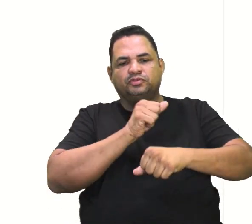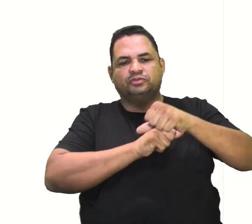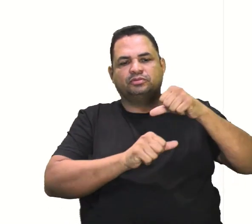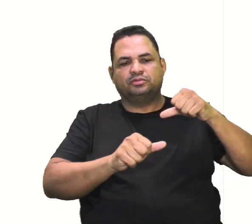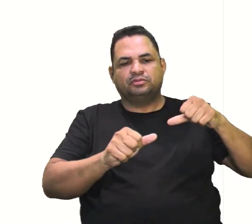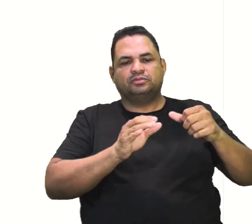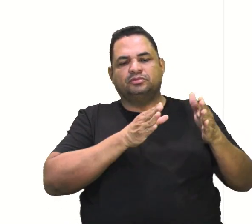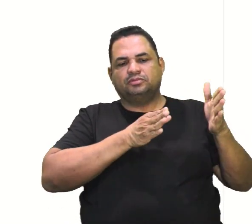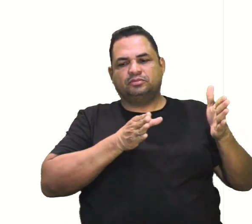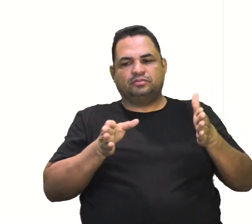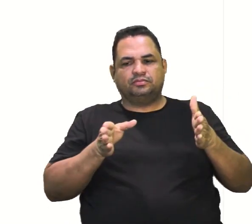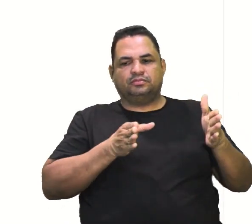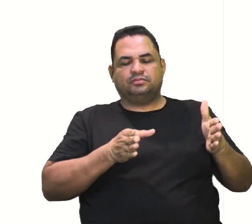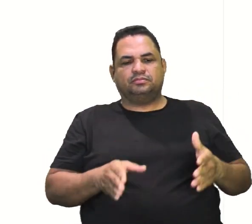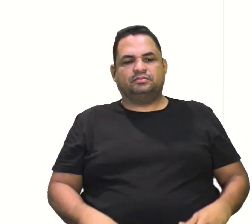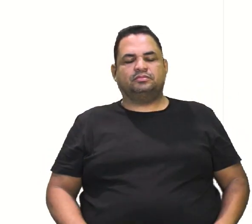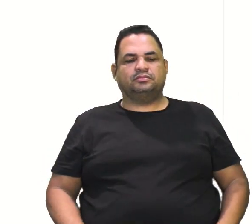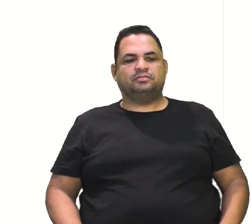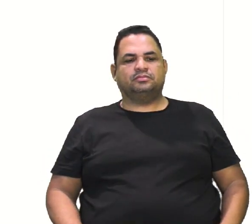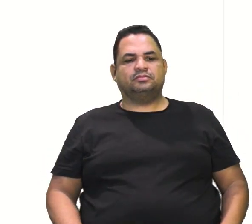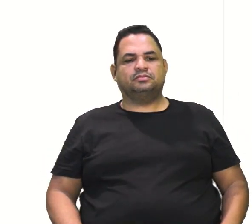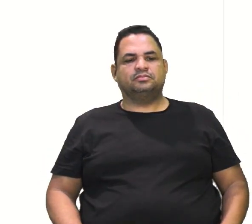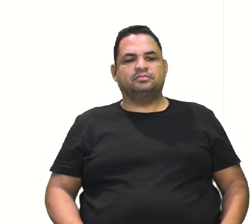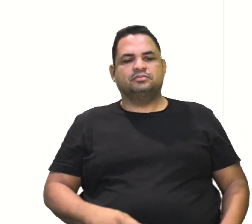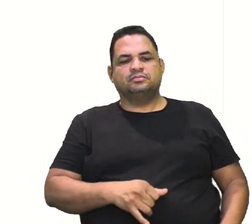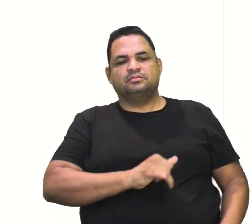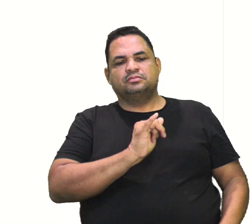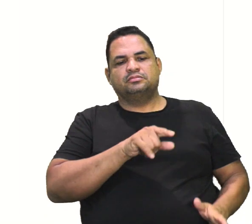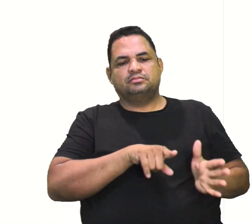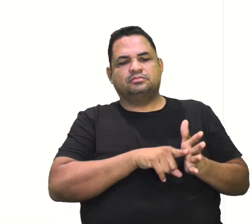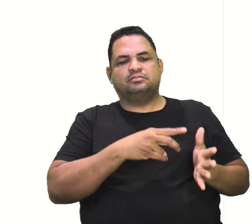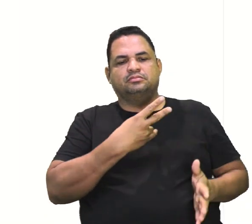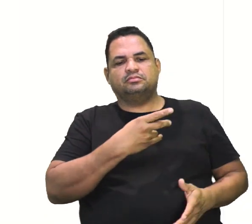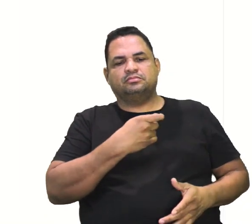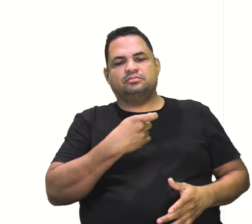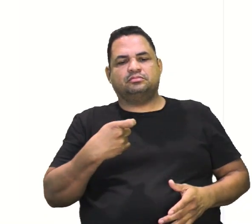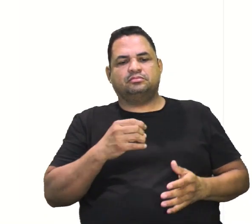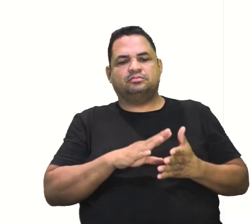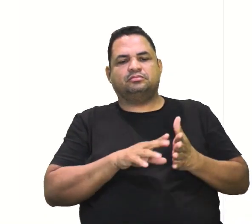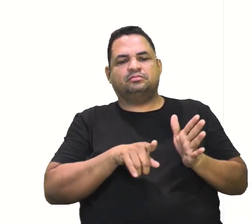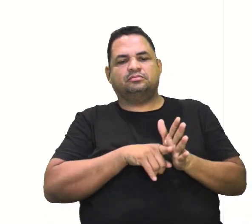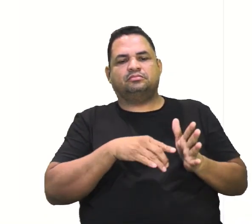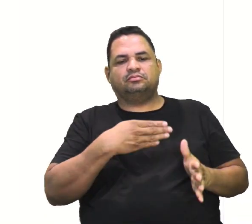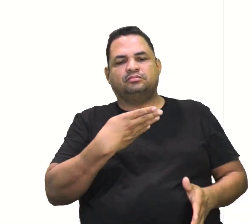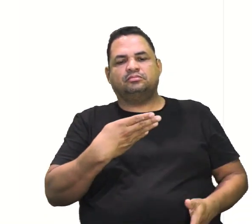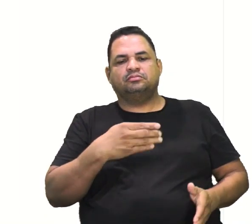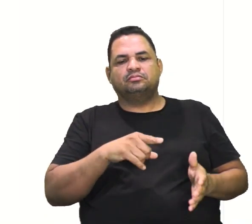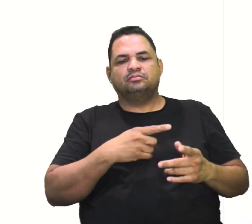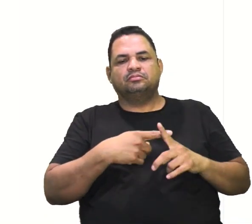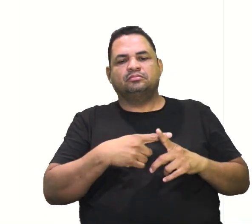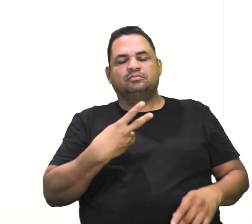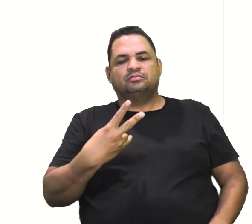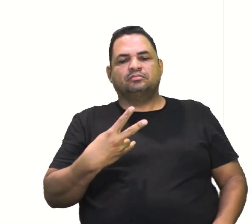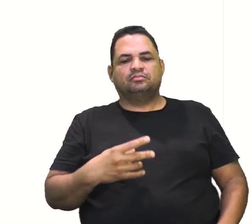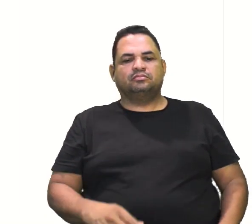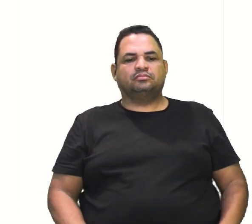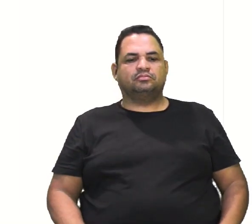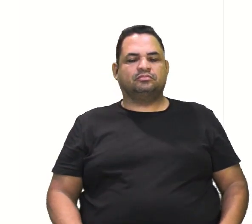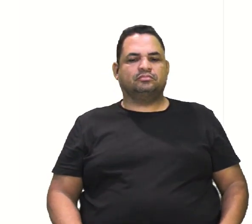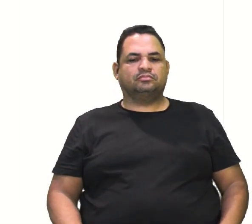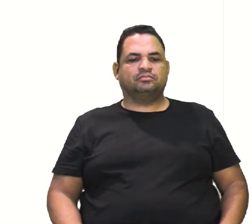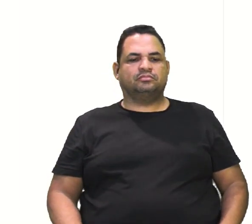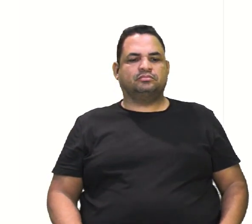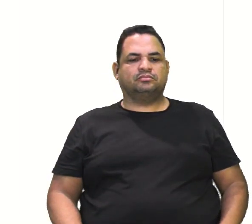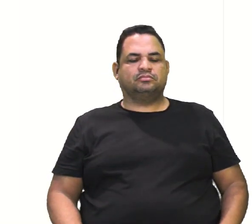membro iguala a 0, Zero. né? Y menos 2x menos 4 mais 2. É, mais 2. Mais